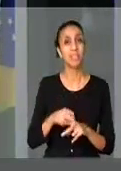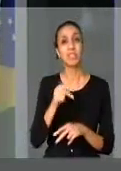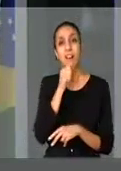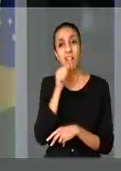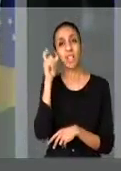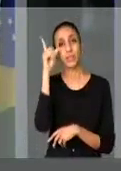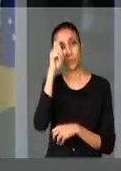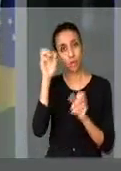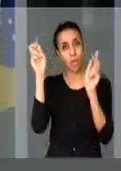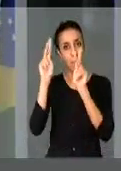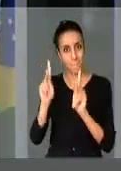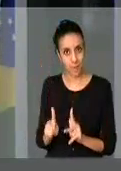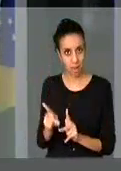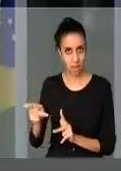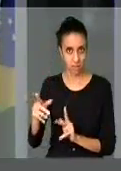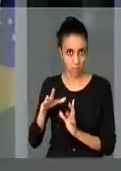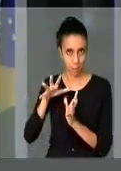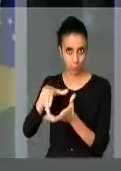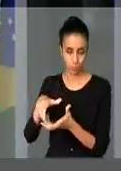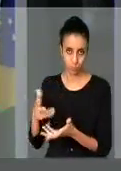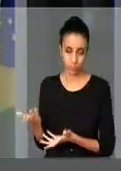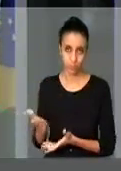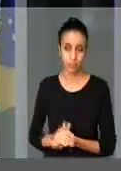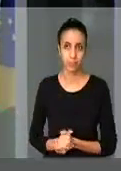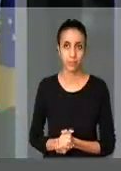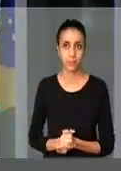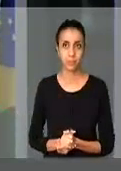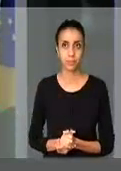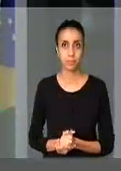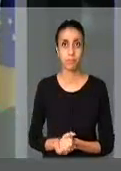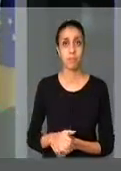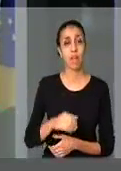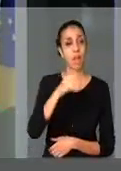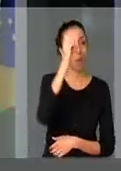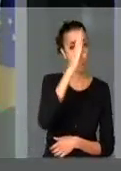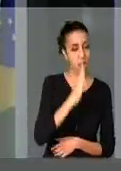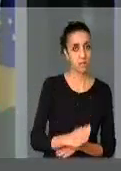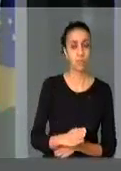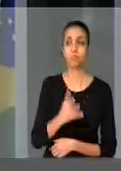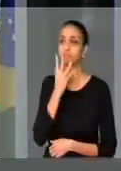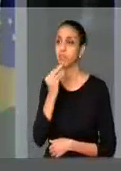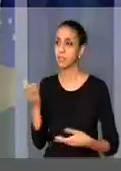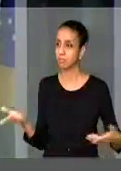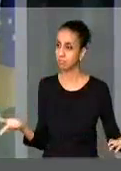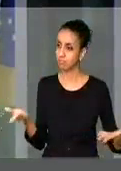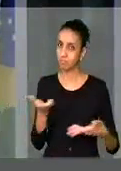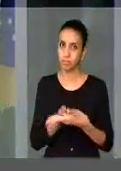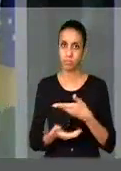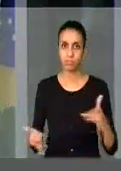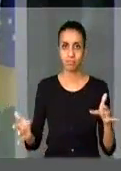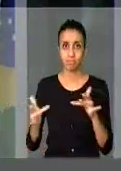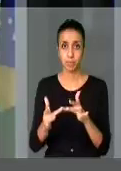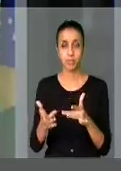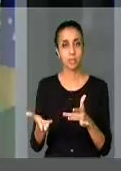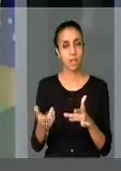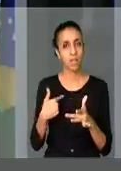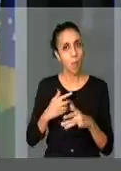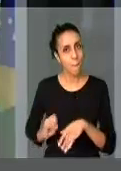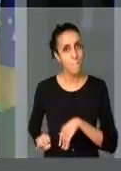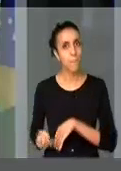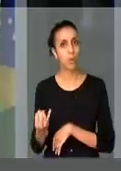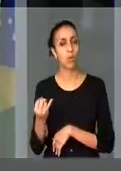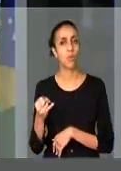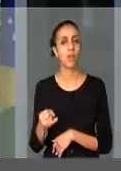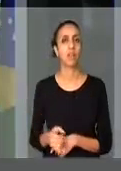Como presidente do Grupo Parlamentar de Amizade Brasil-Israel, gostaria de aproveitar esta sessão solene em